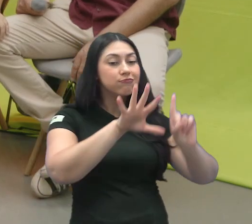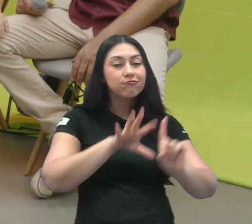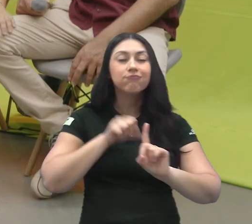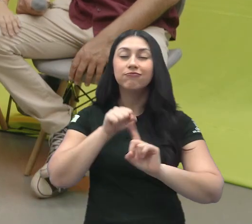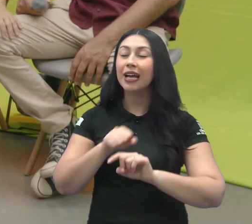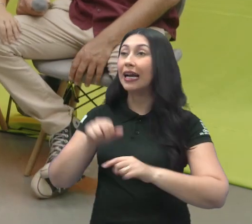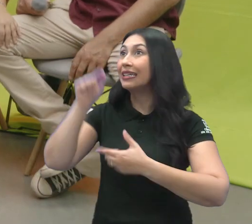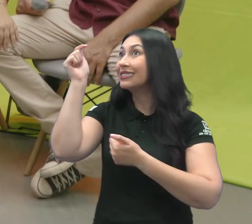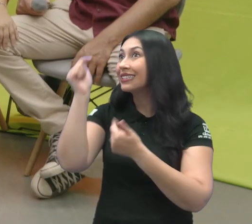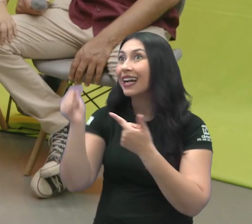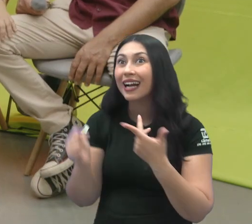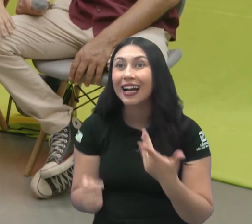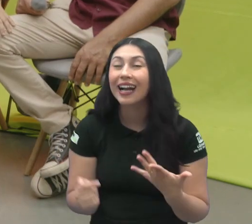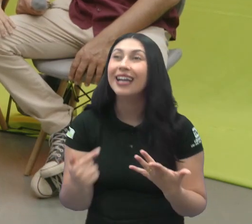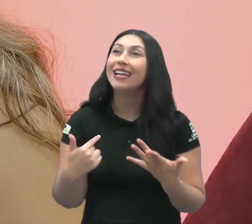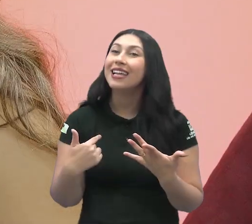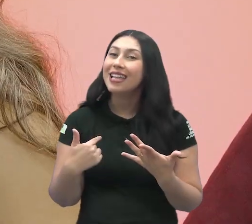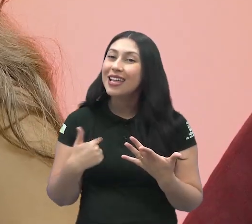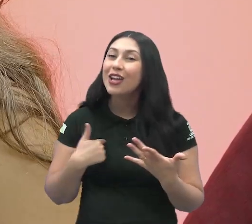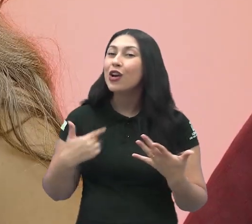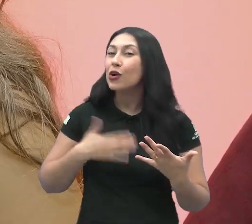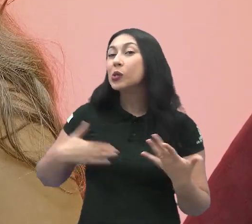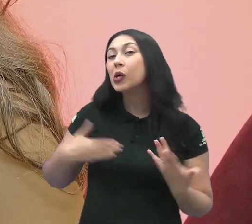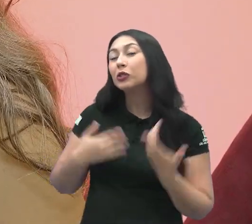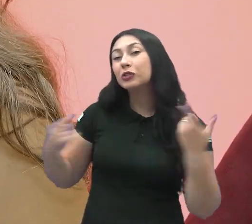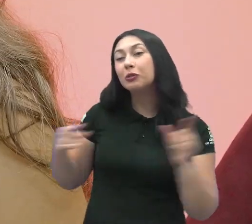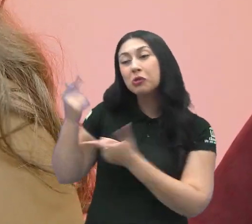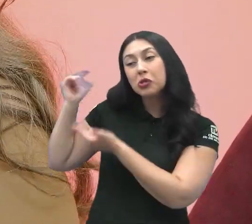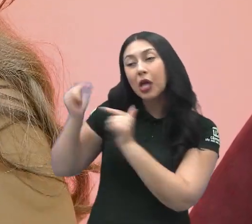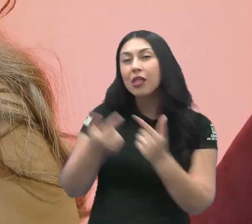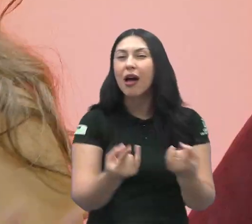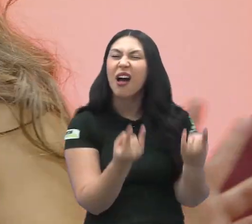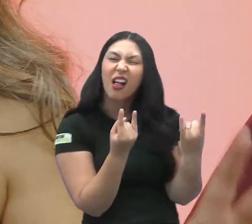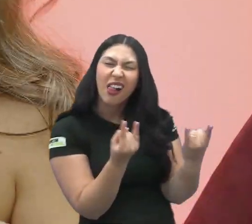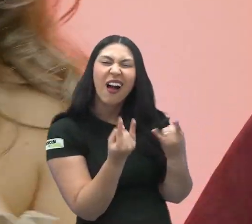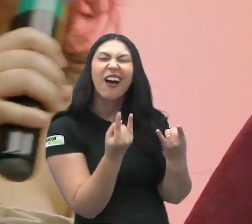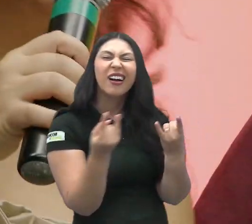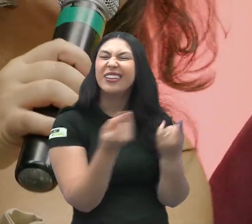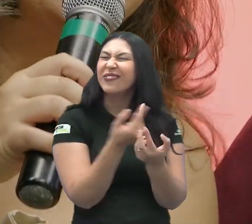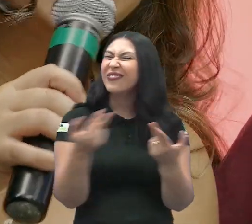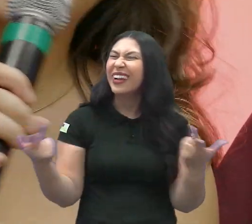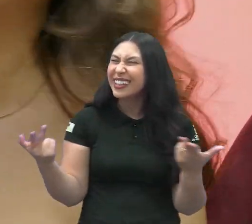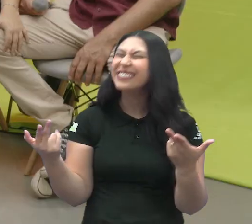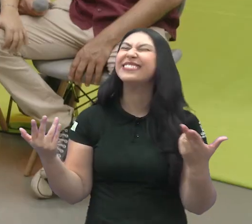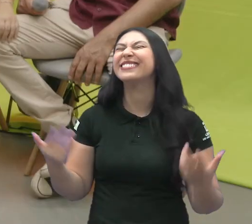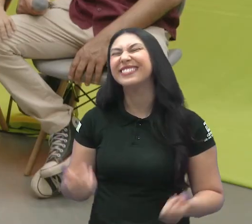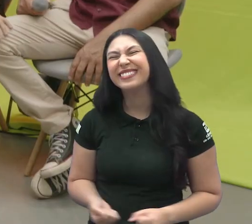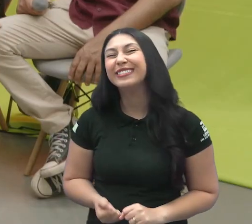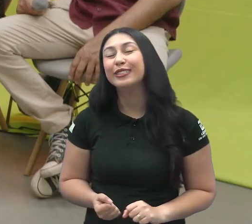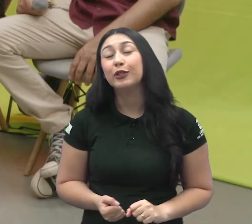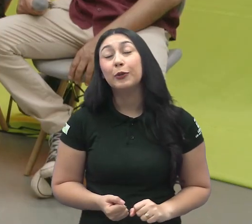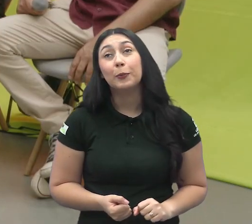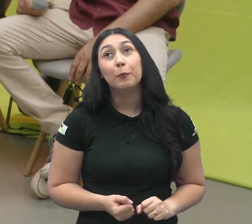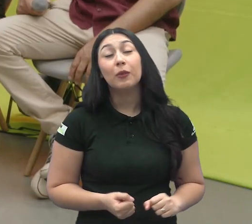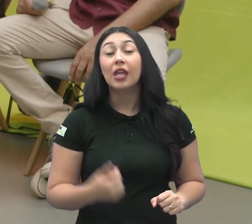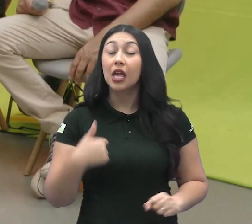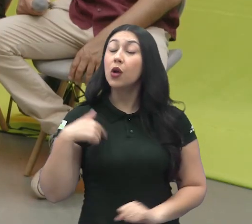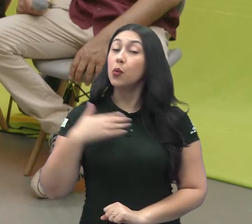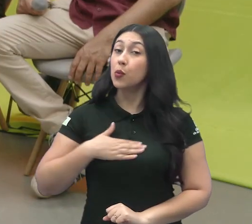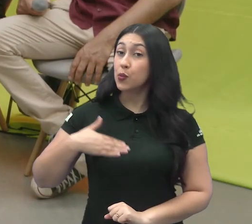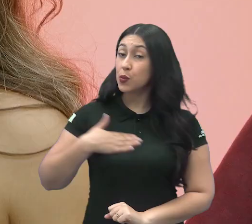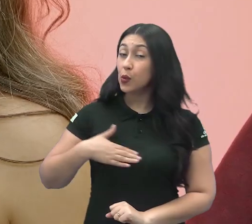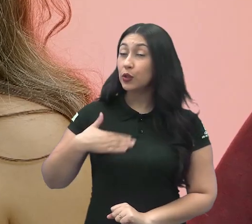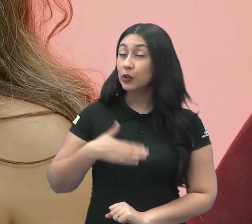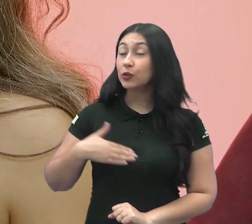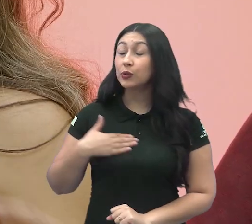Ai, são muitos, gente. Olha, eu escuto desde música erudita até rock and roll, né? Eu sou muito do rock, nós somos da luz. E eu gosto muito, mas